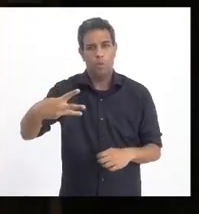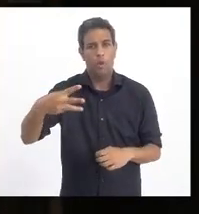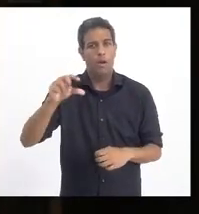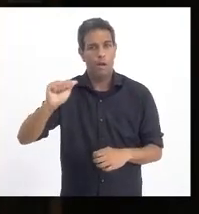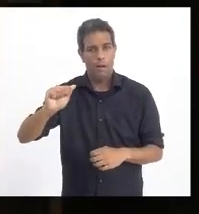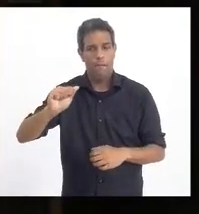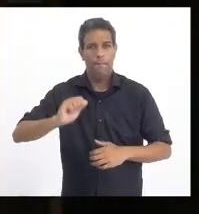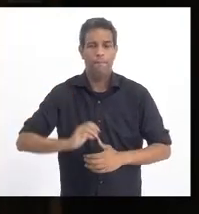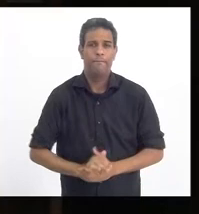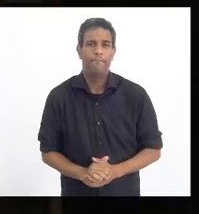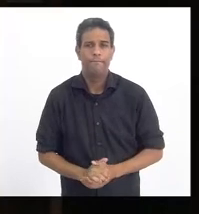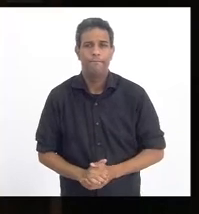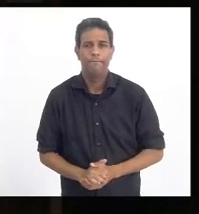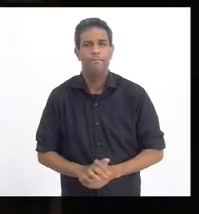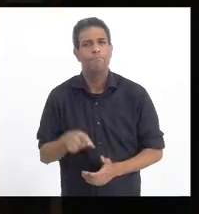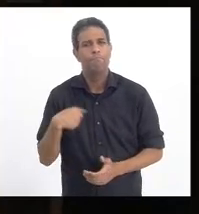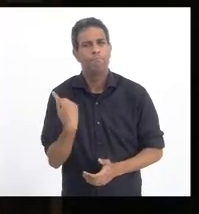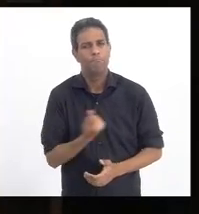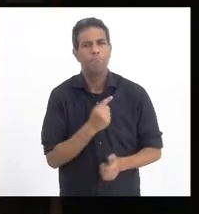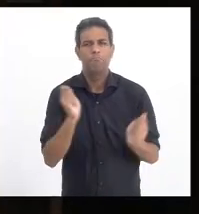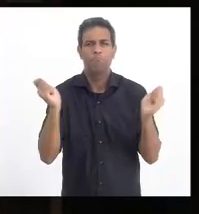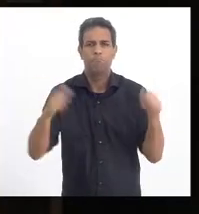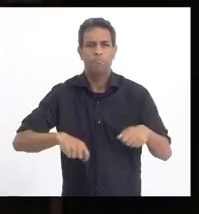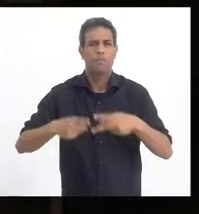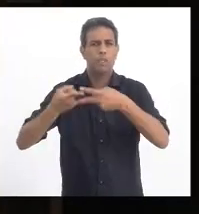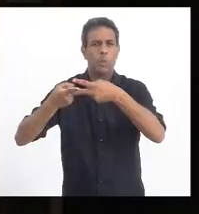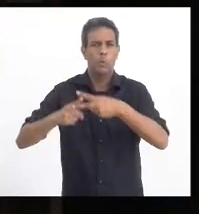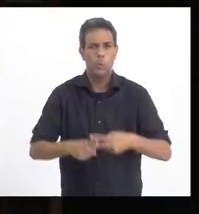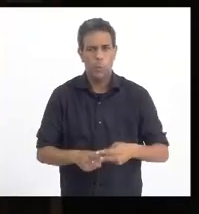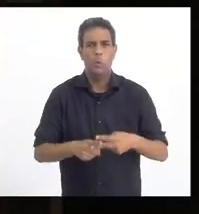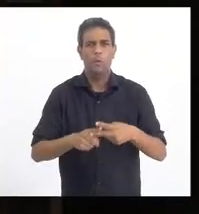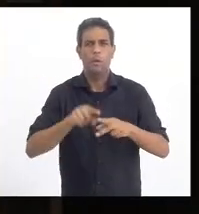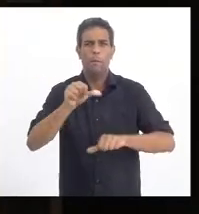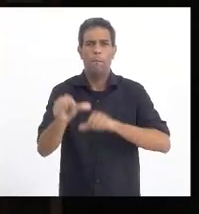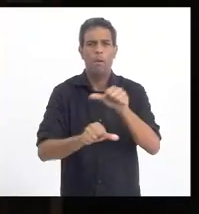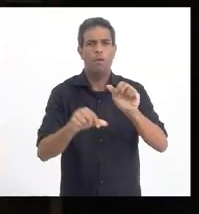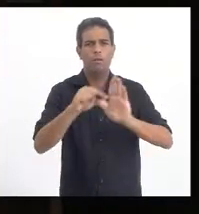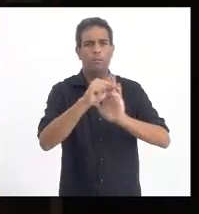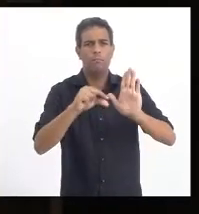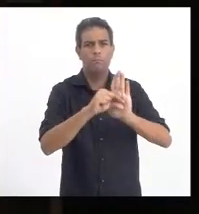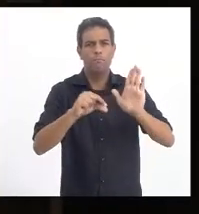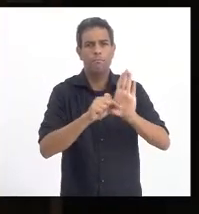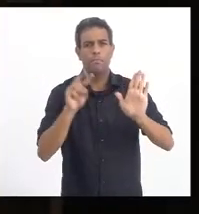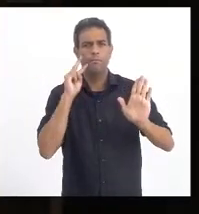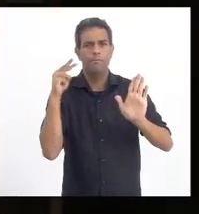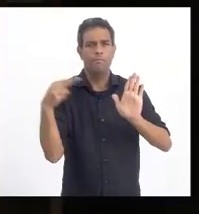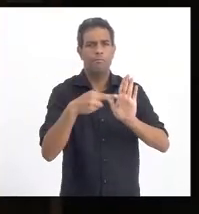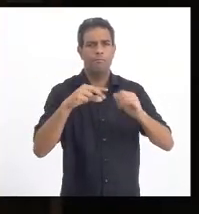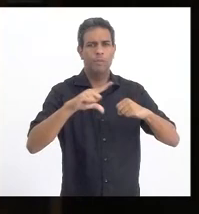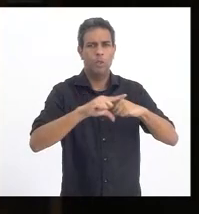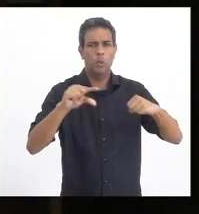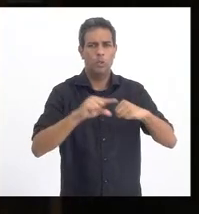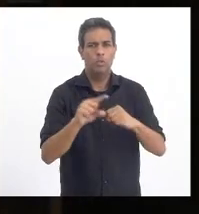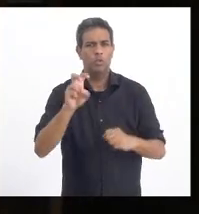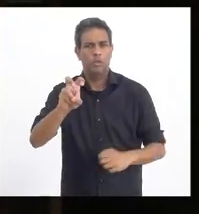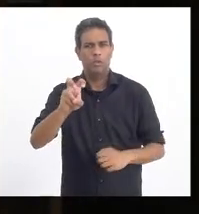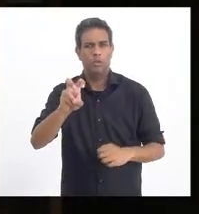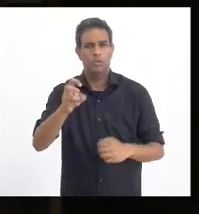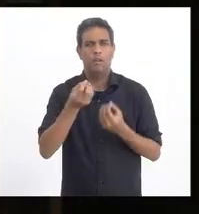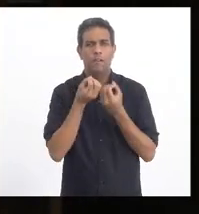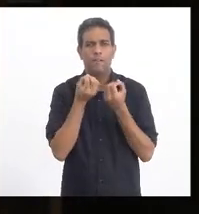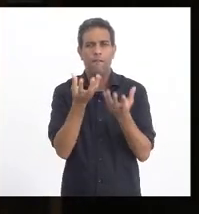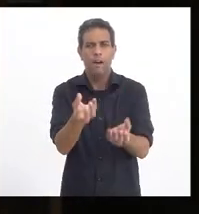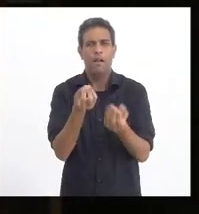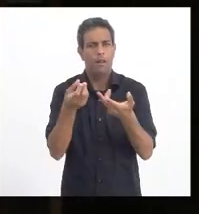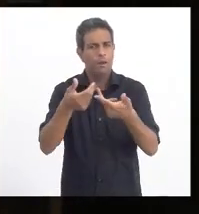é nós fizemos alguns ajustes no e como por exemplo no artigo 5º é preciso